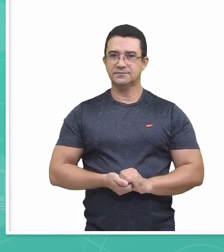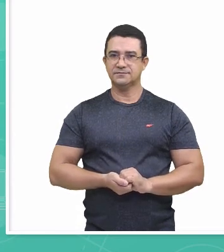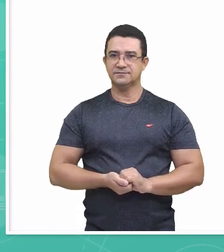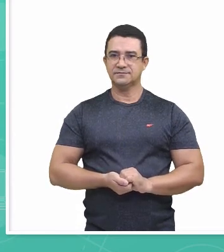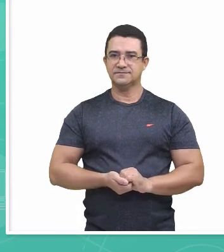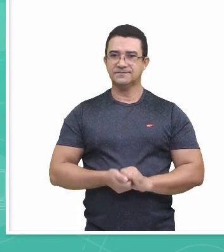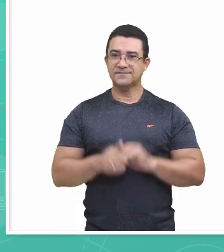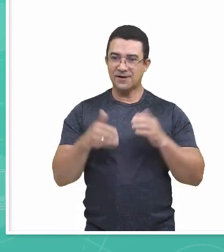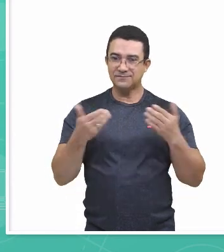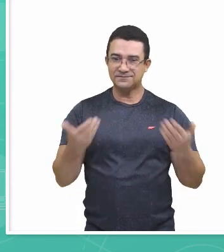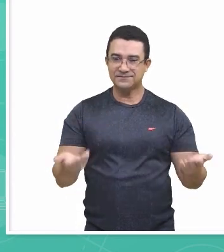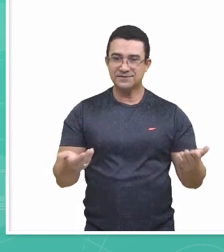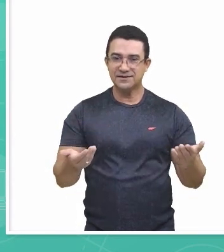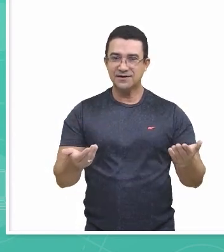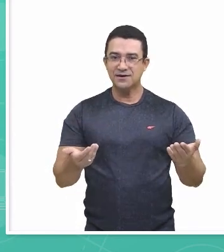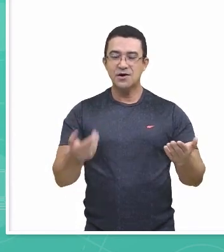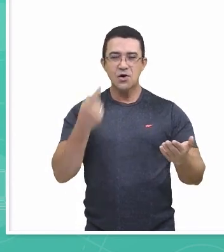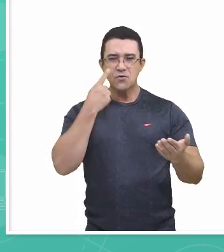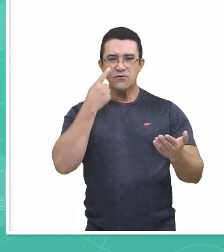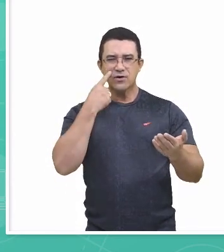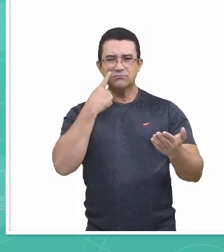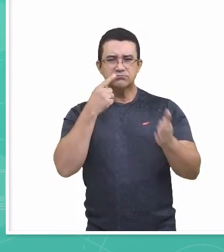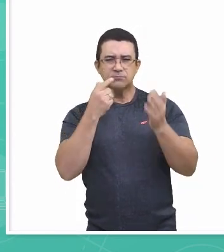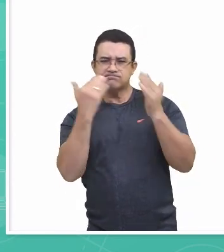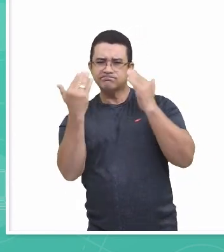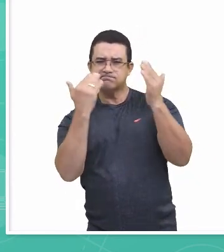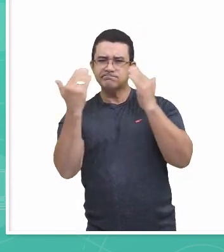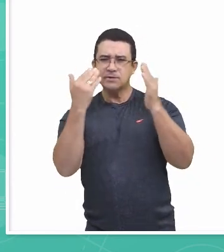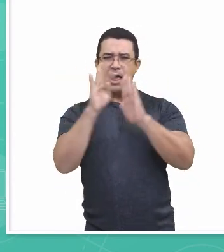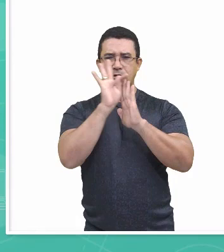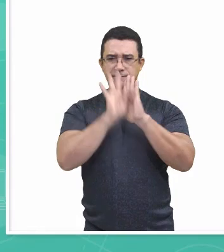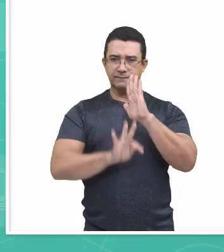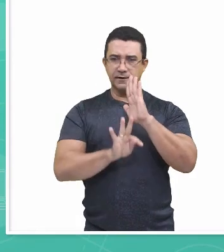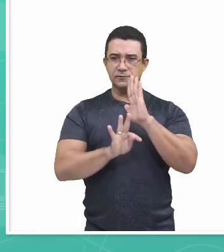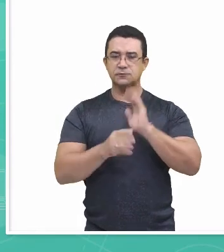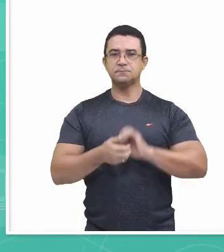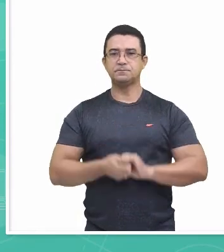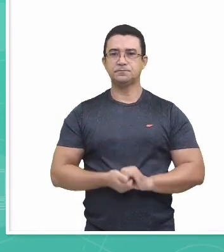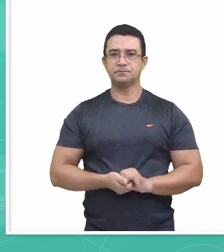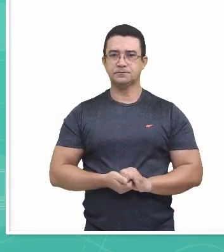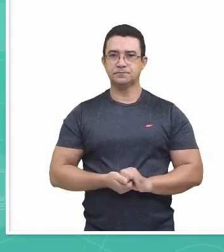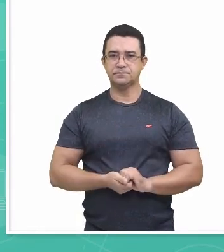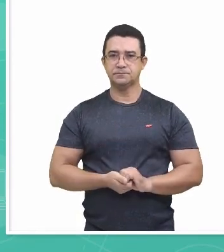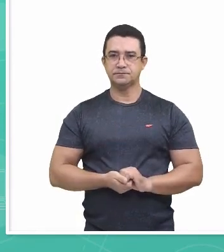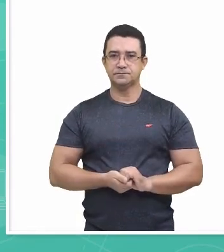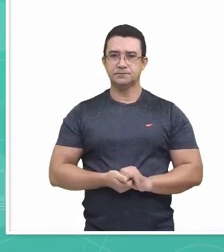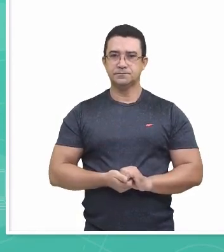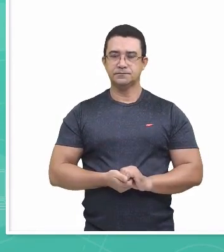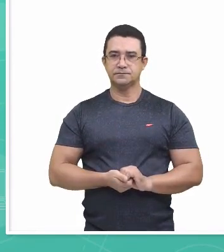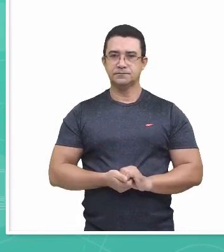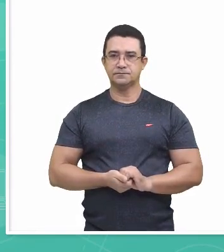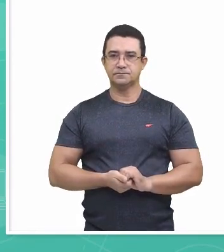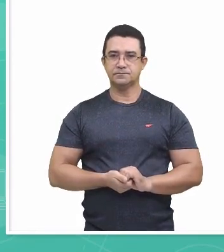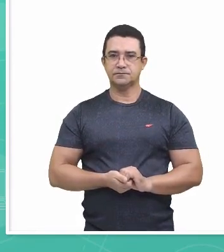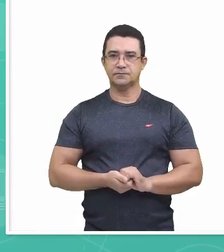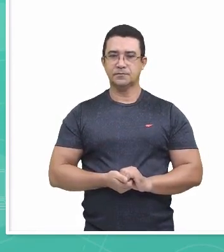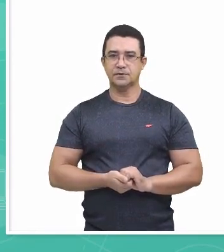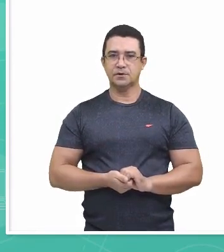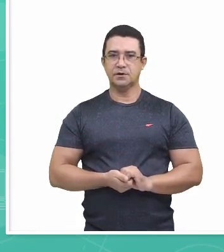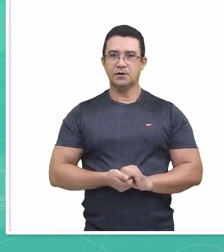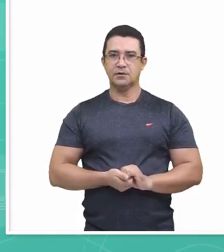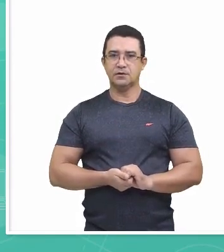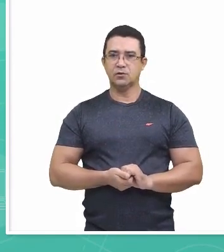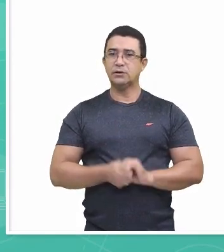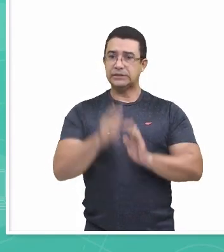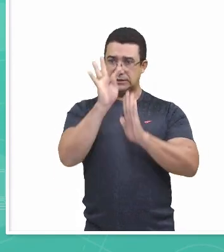Muito bem, muito bem, muito bem. Vamos analisar o texto? Olha só. Então temos aí o texto da Rosiana Murray, que vamos analisar agora, olha só. Então o